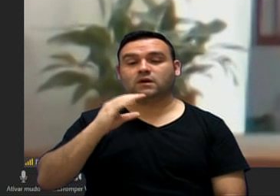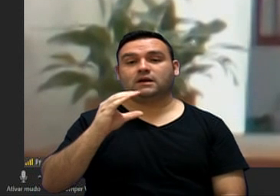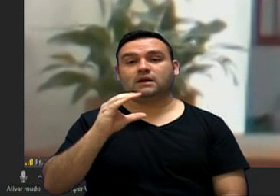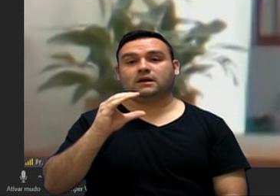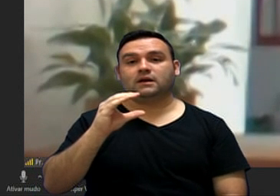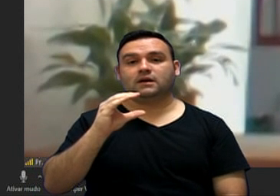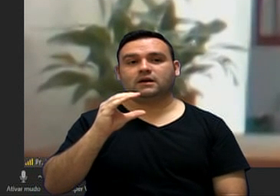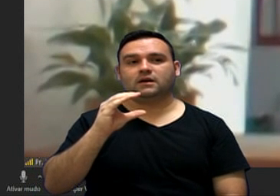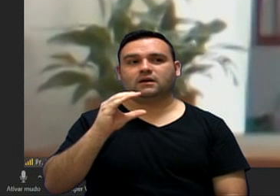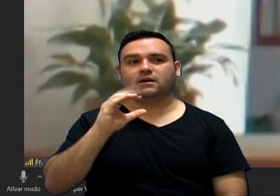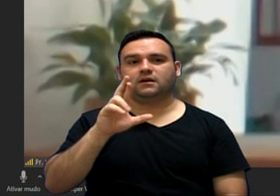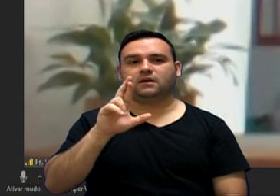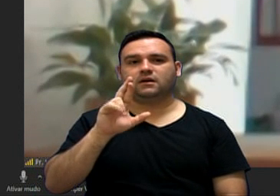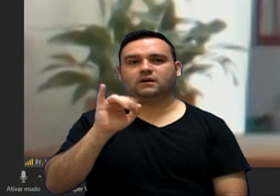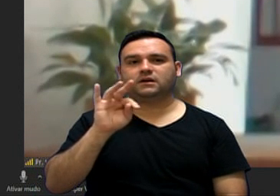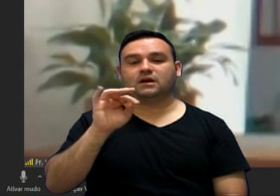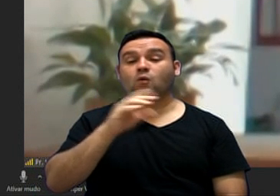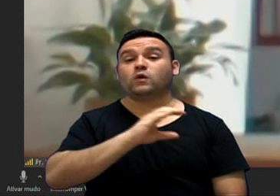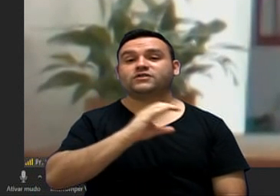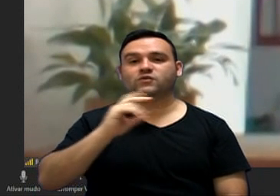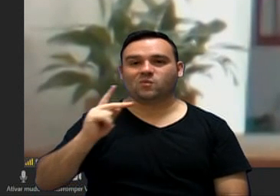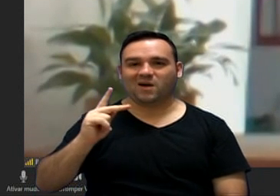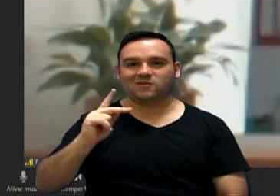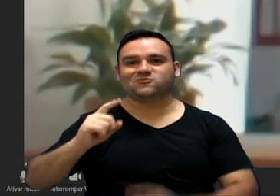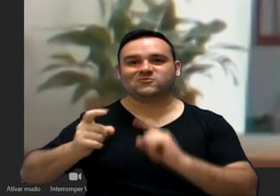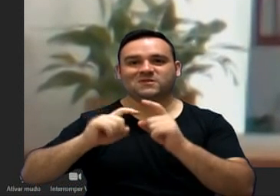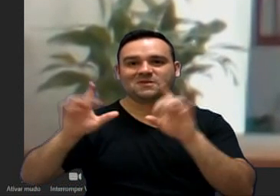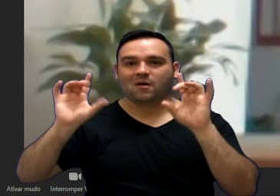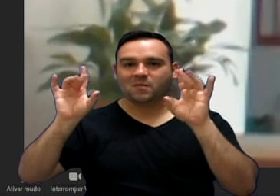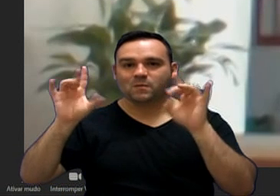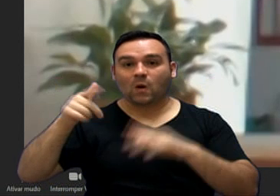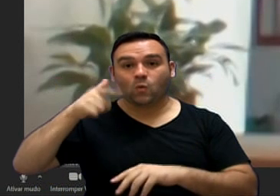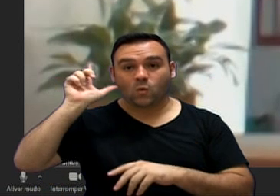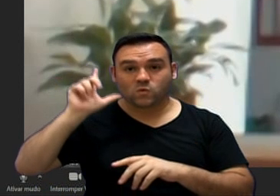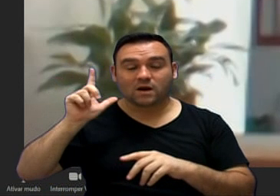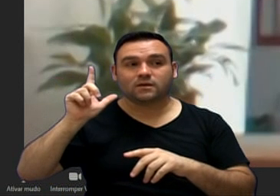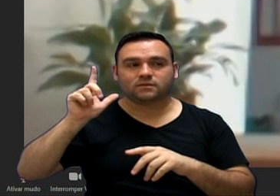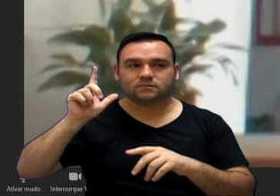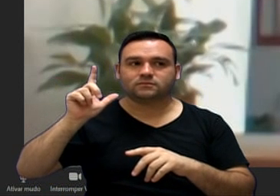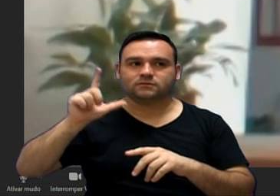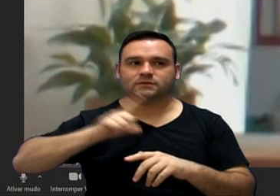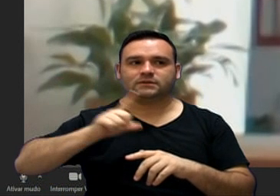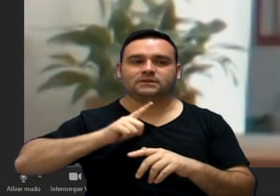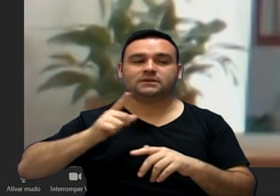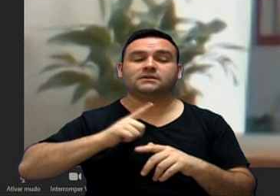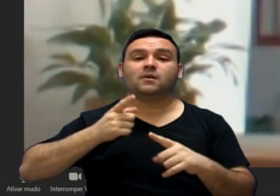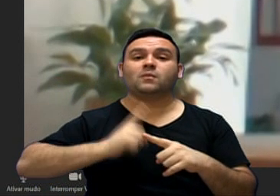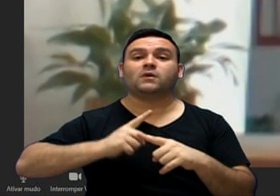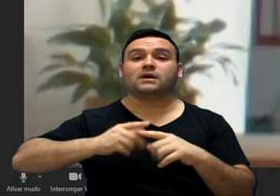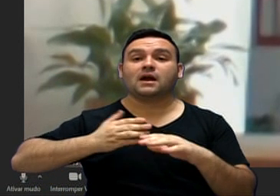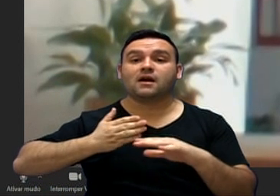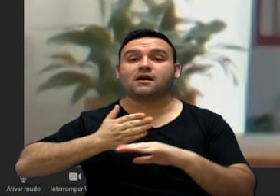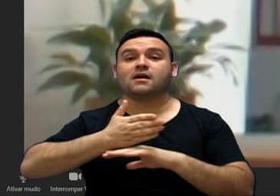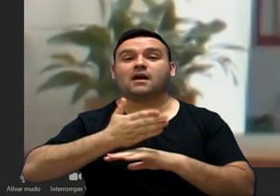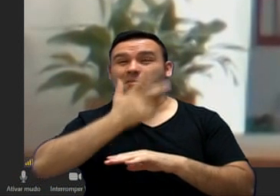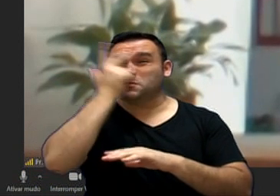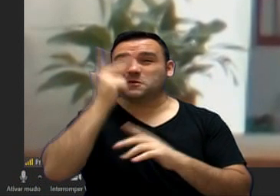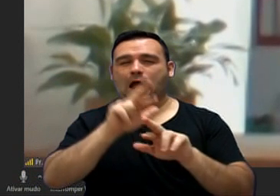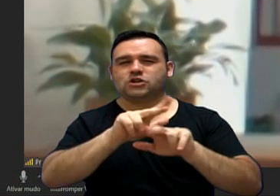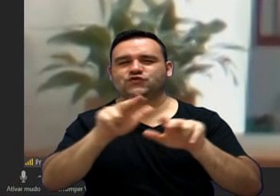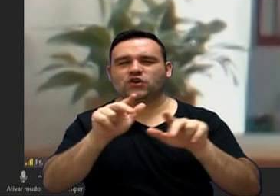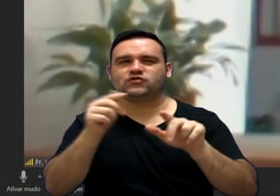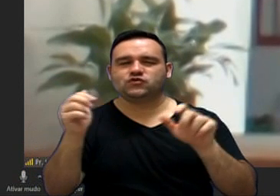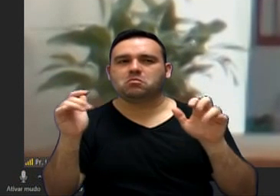na realização da sessão solene de ontem, com a participação de várias